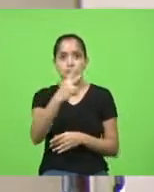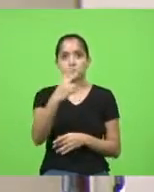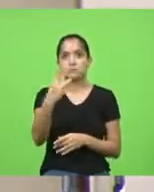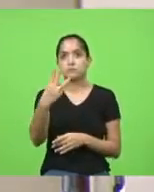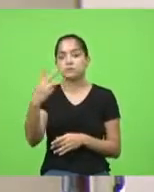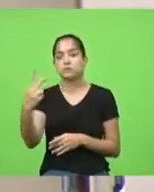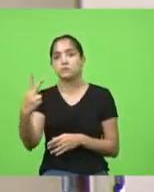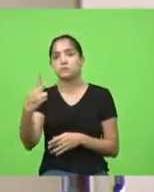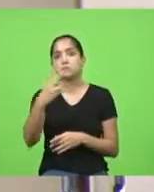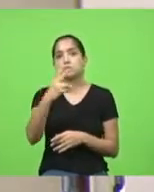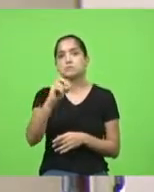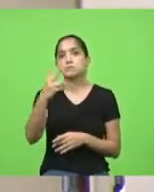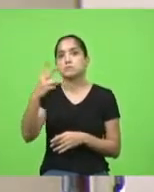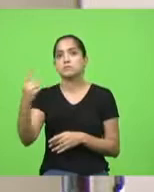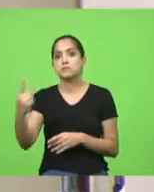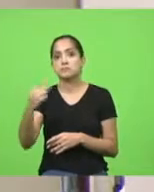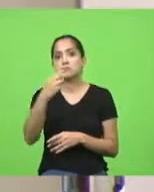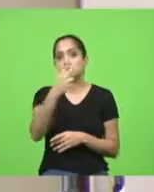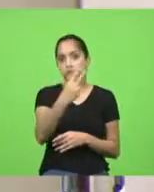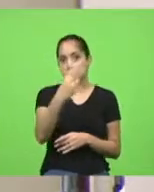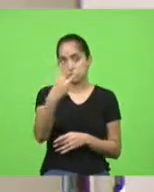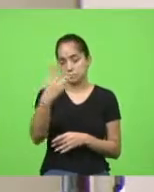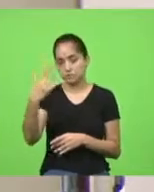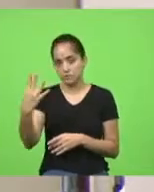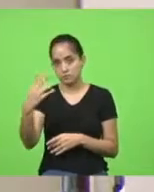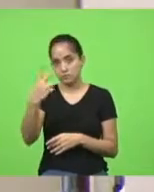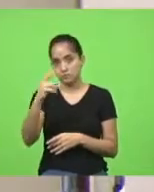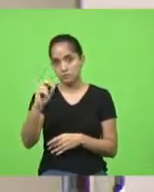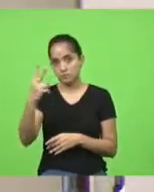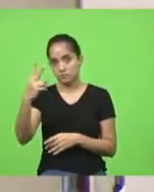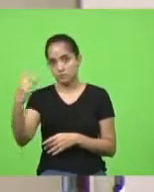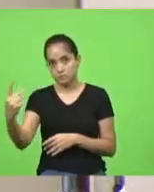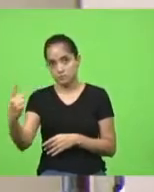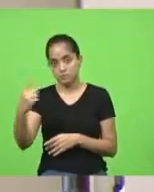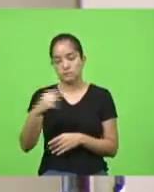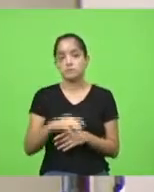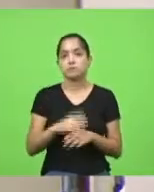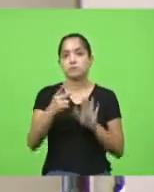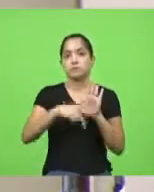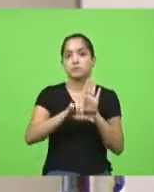232/2021, PLC 234/2021, Projeto de Lei